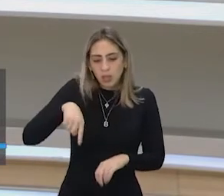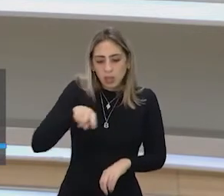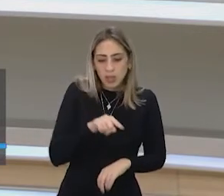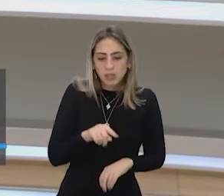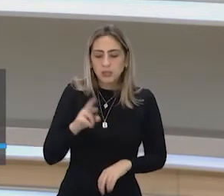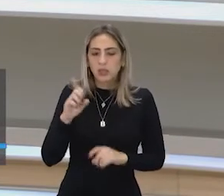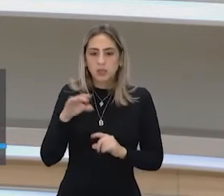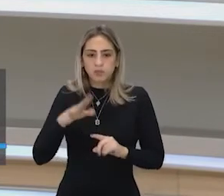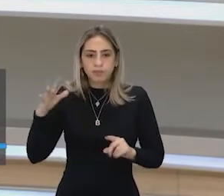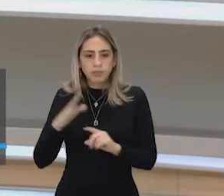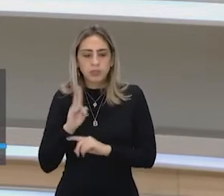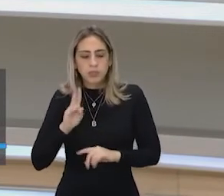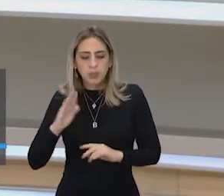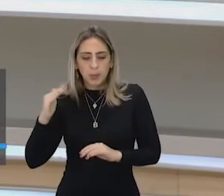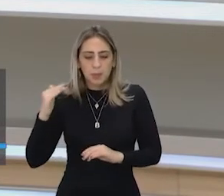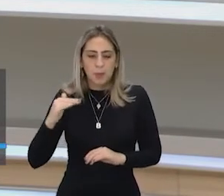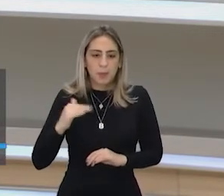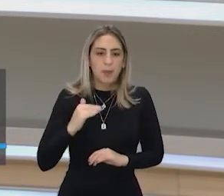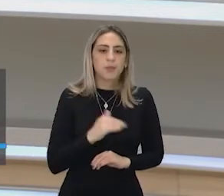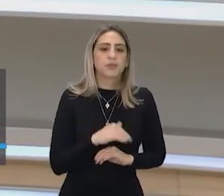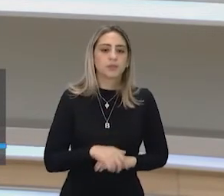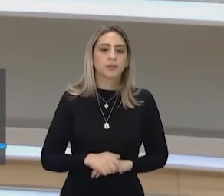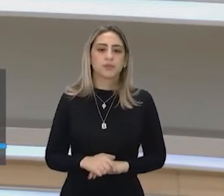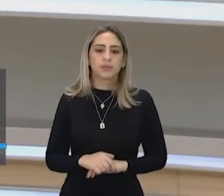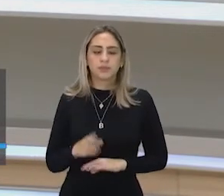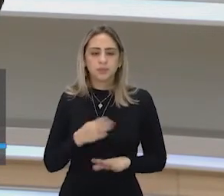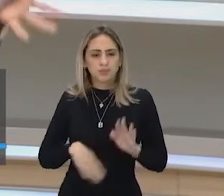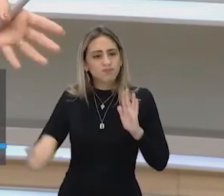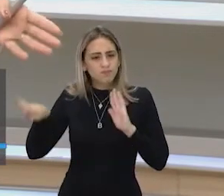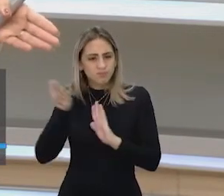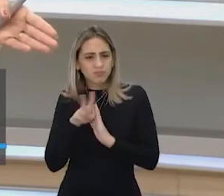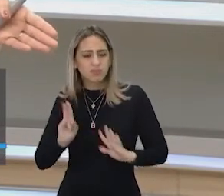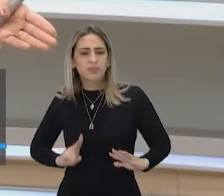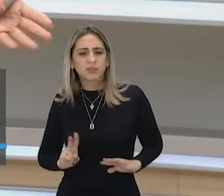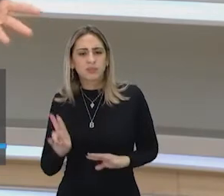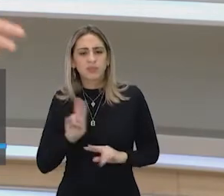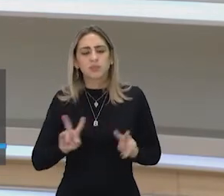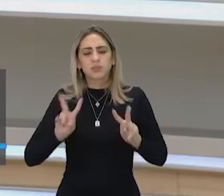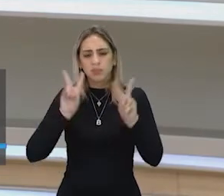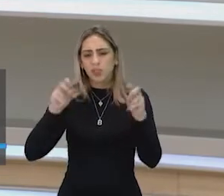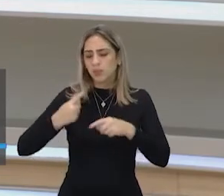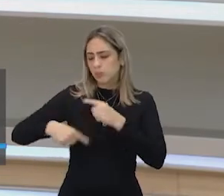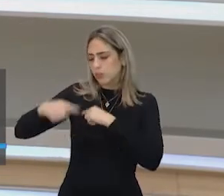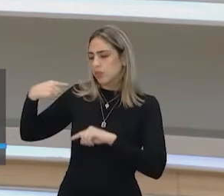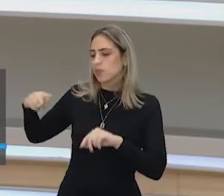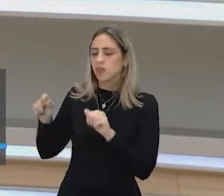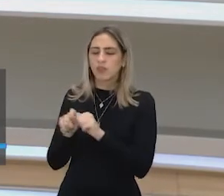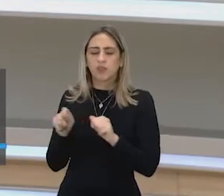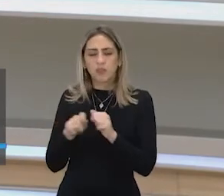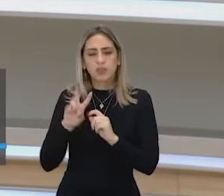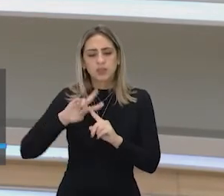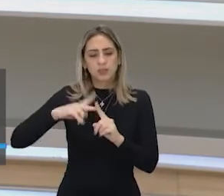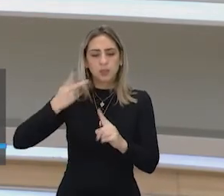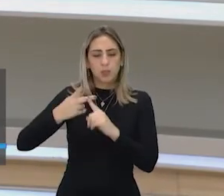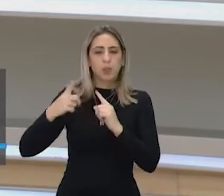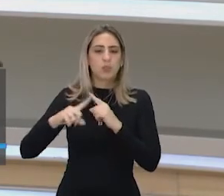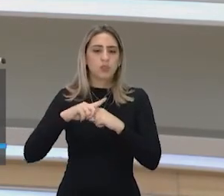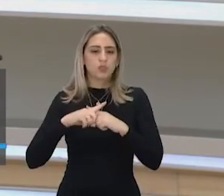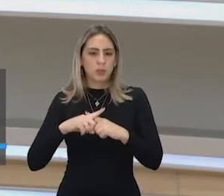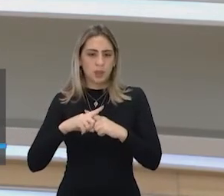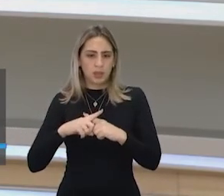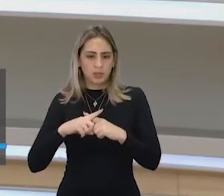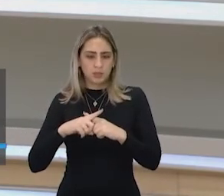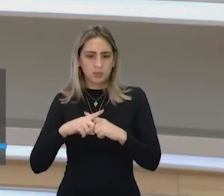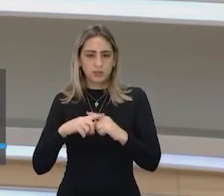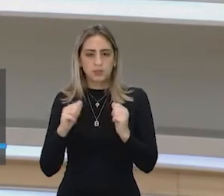sempre pela metade. As funções exponenciais, a gente sempre vai usar o termo anterior e fazer uma multiplicação, né? Com o